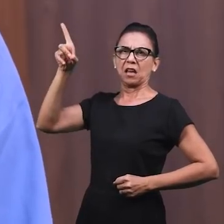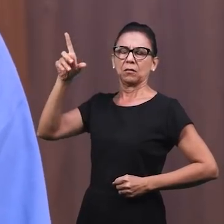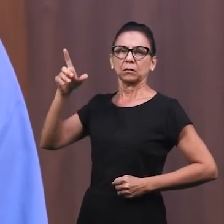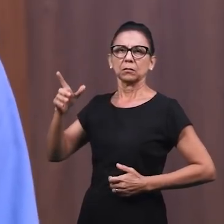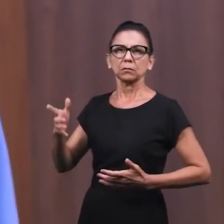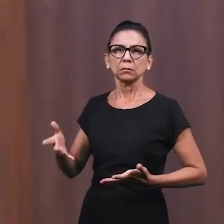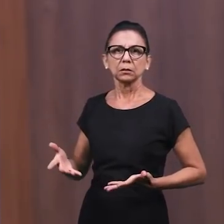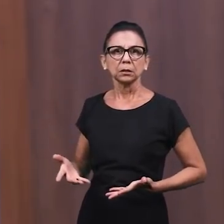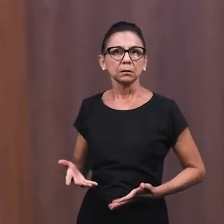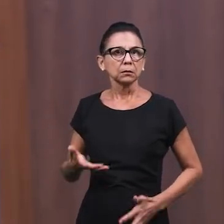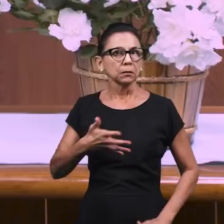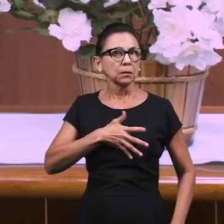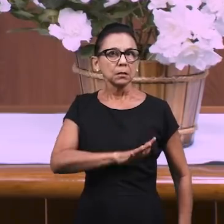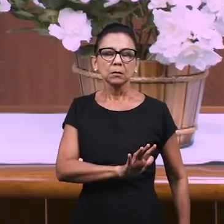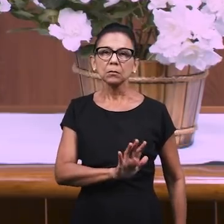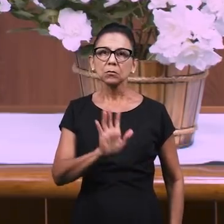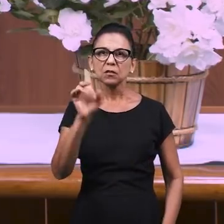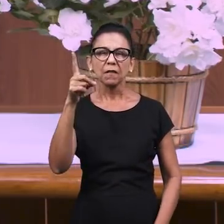lá.